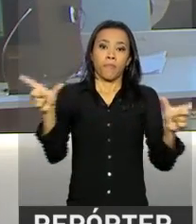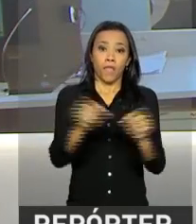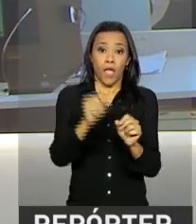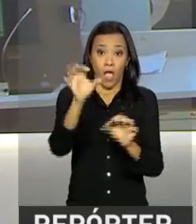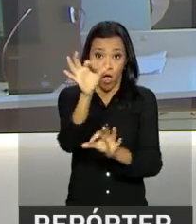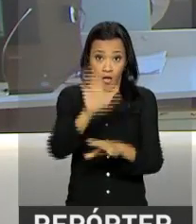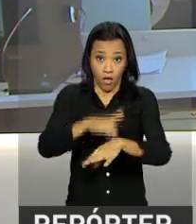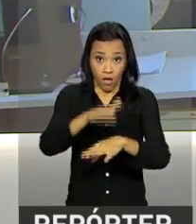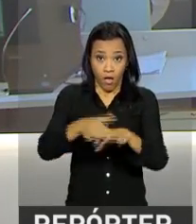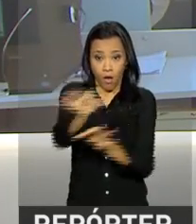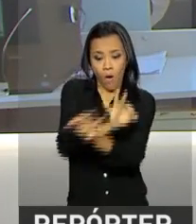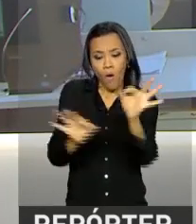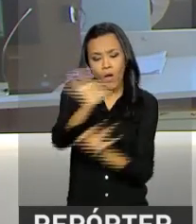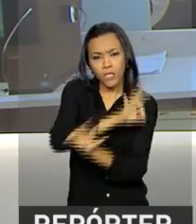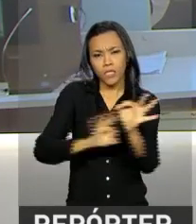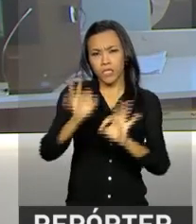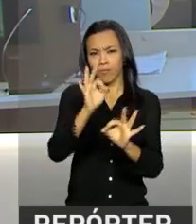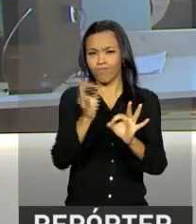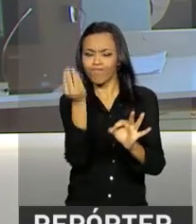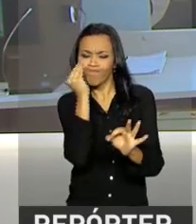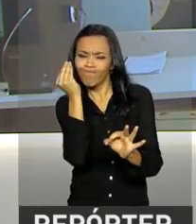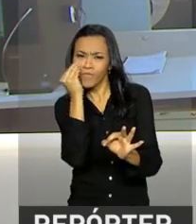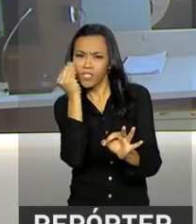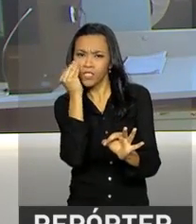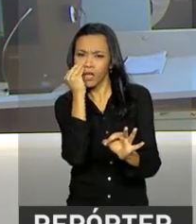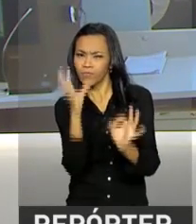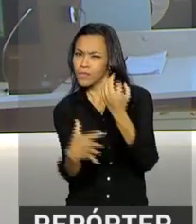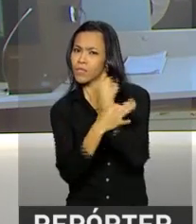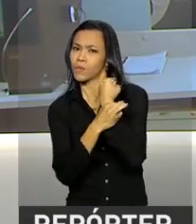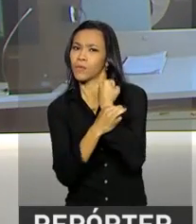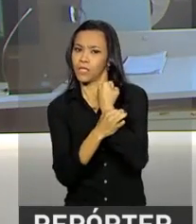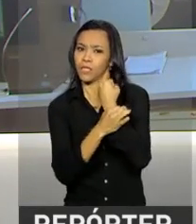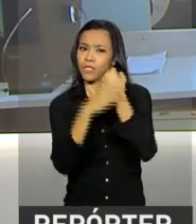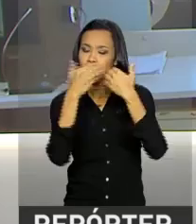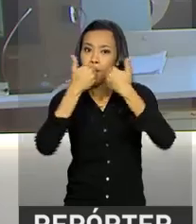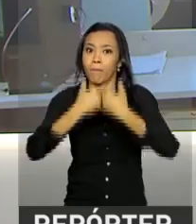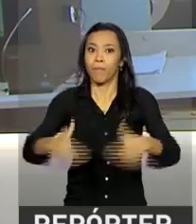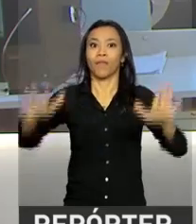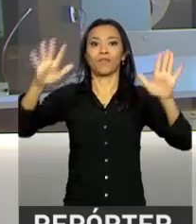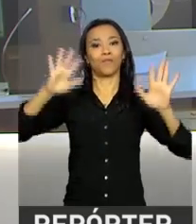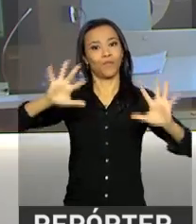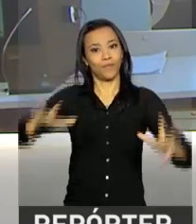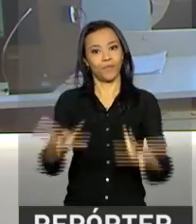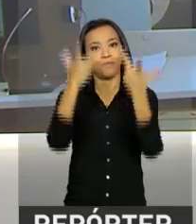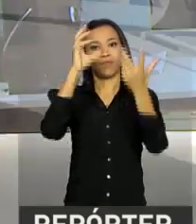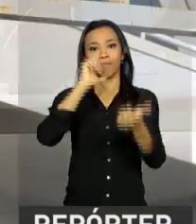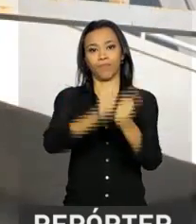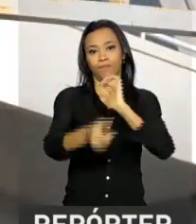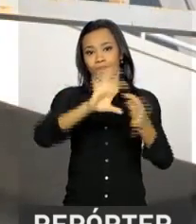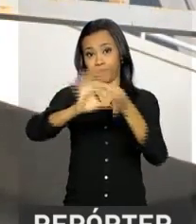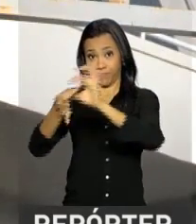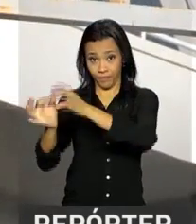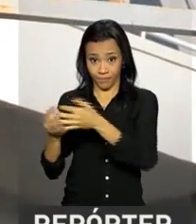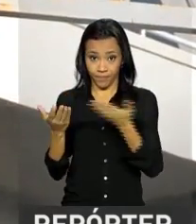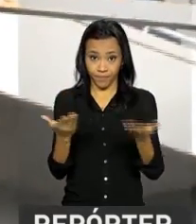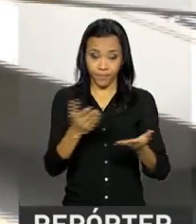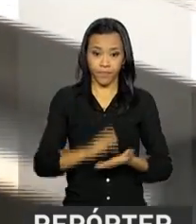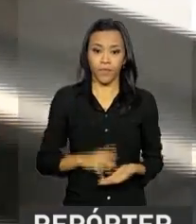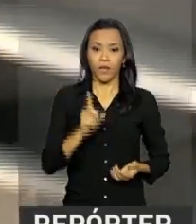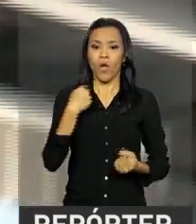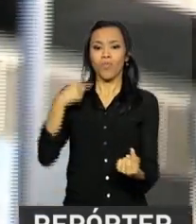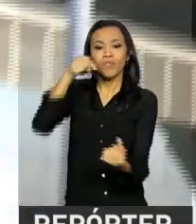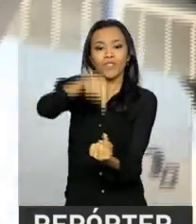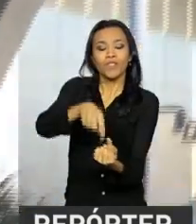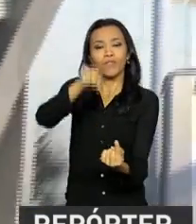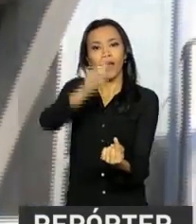Jogos Olímpicos fez uma simulação para testar a segurança no dia da abertura do evento. O objetivo foi testar